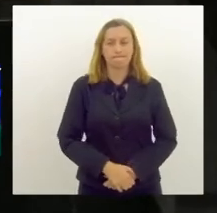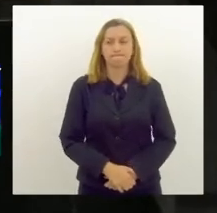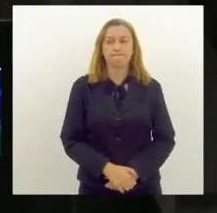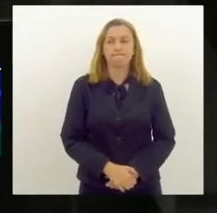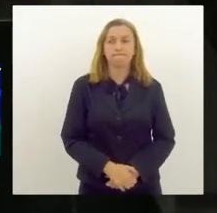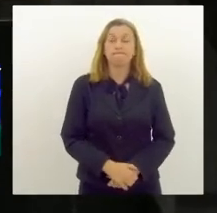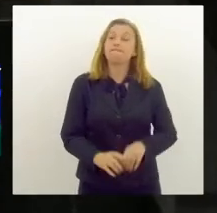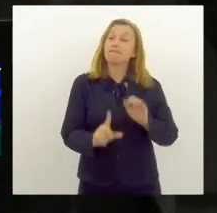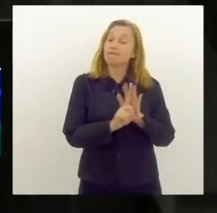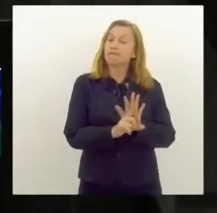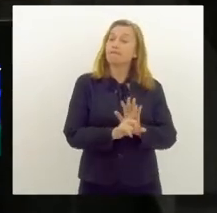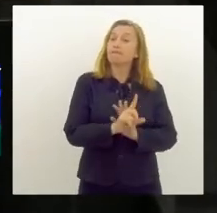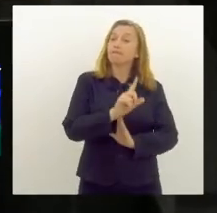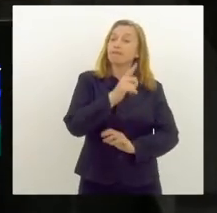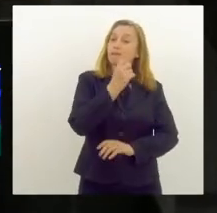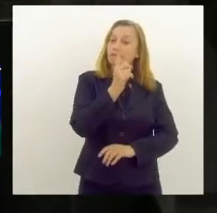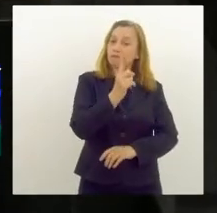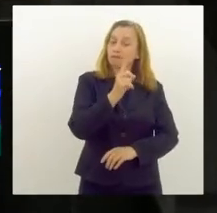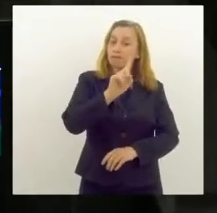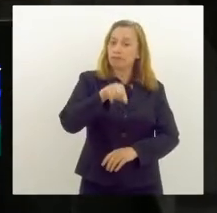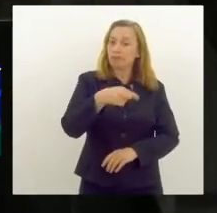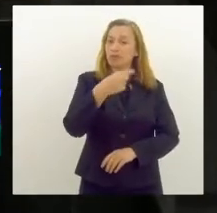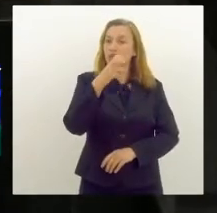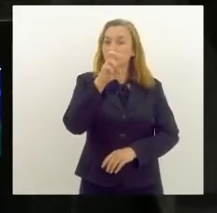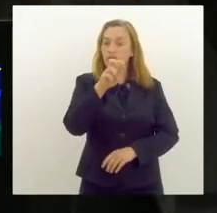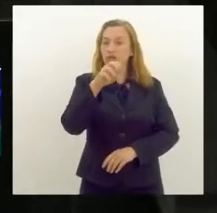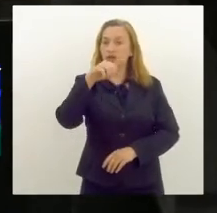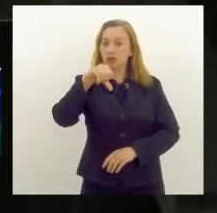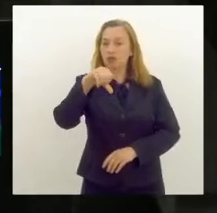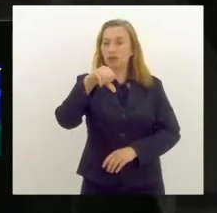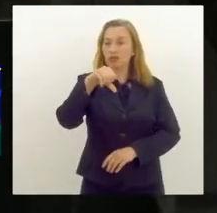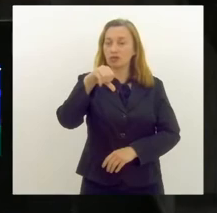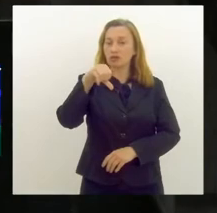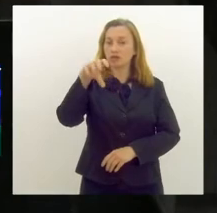Lei 1059 de 50, lei federal.